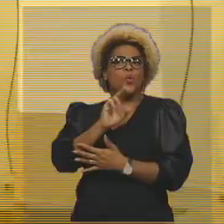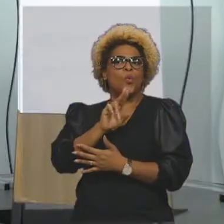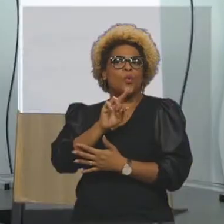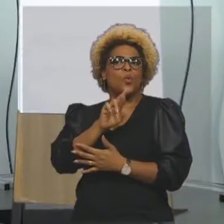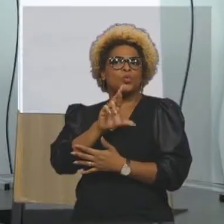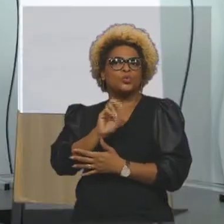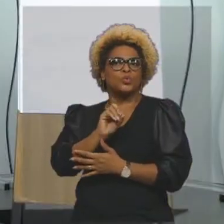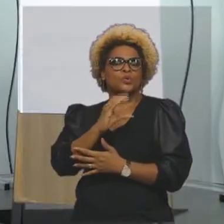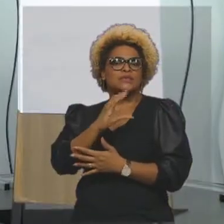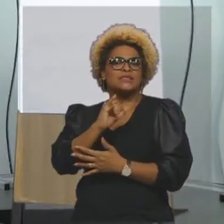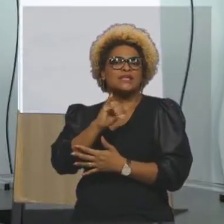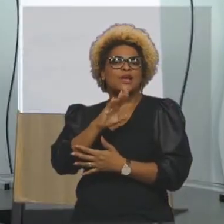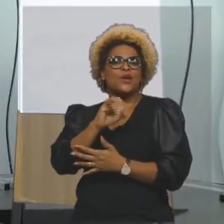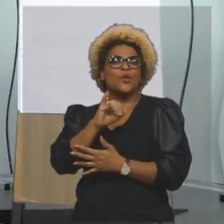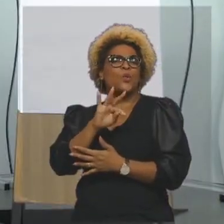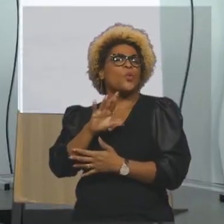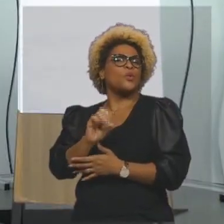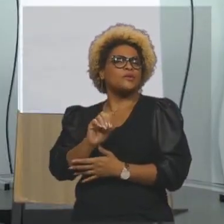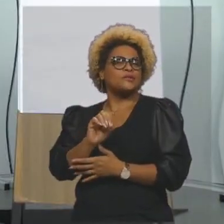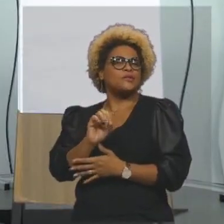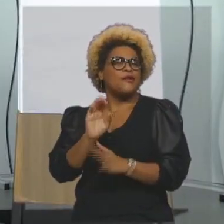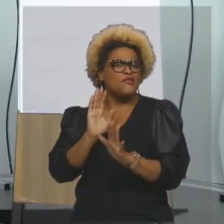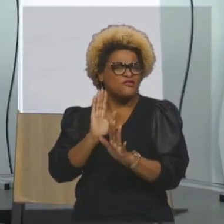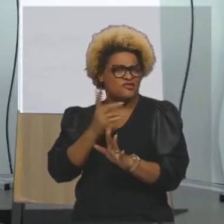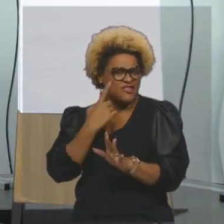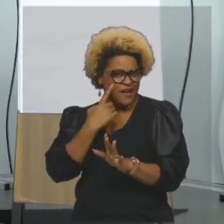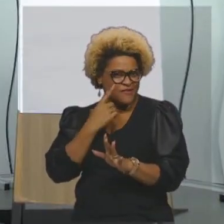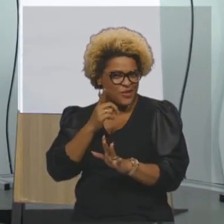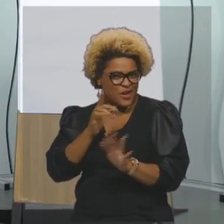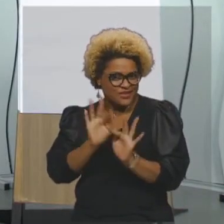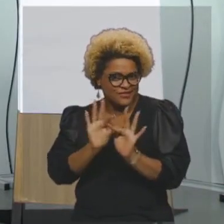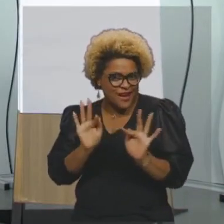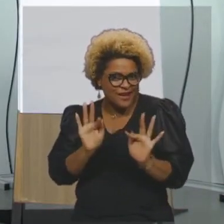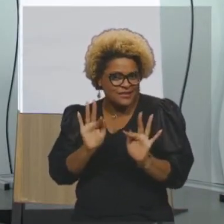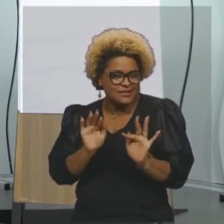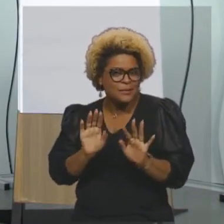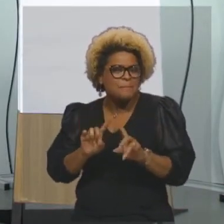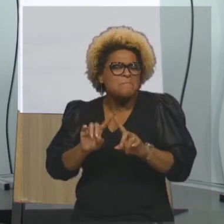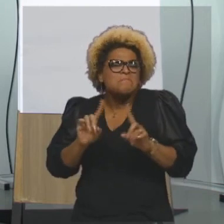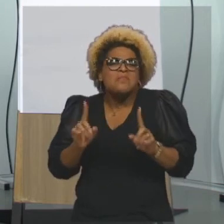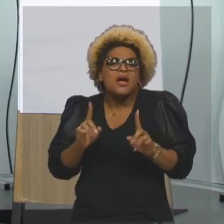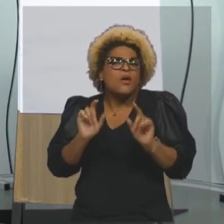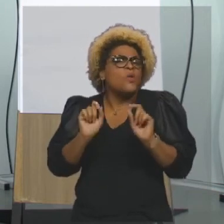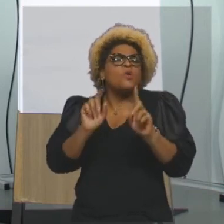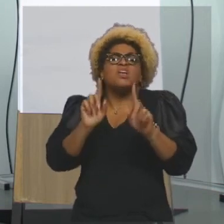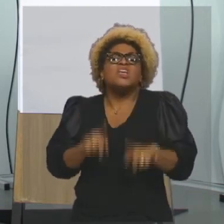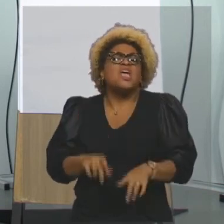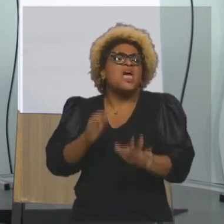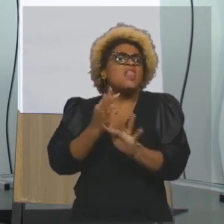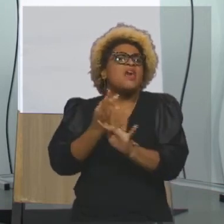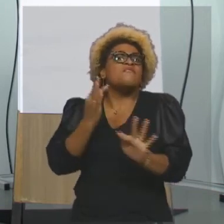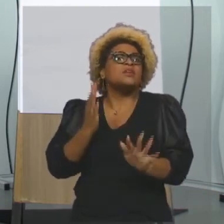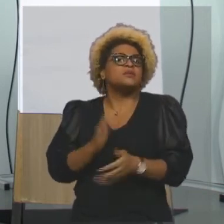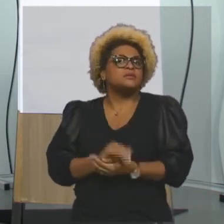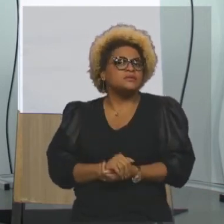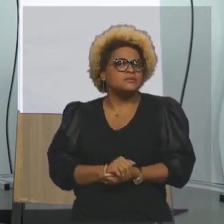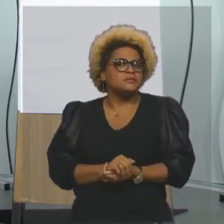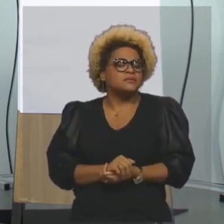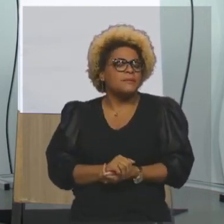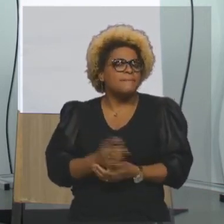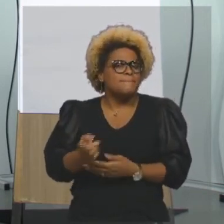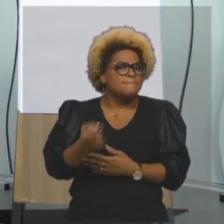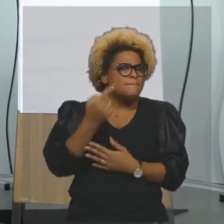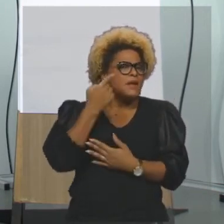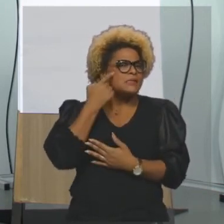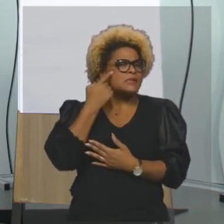Provavelmente você já ouviu essa frase, né? Mas o que é isso na física? Quando nós pensamos em circuitos eletrônicos, existe a passagem